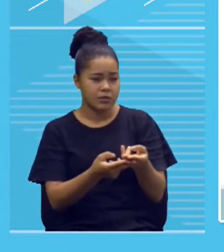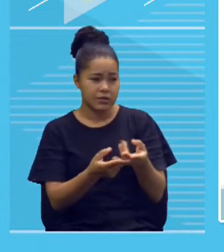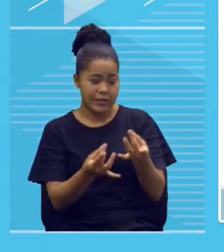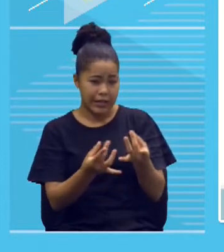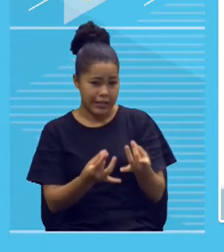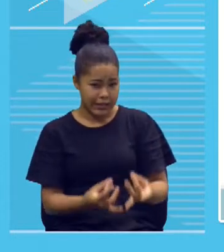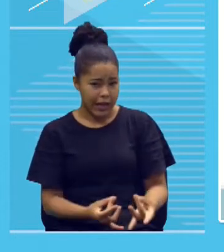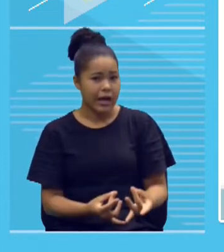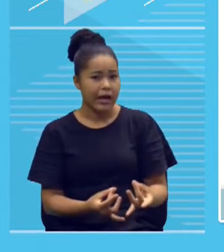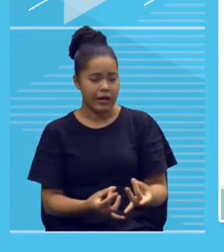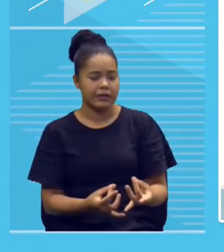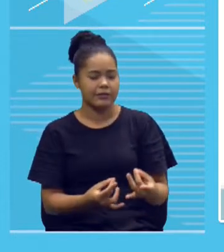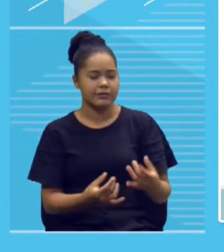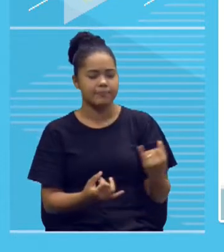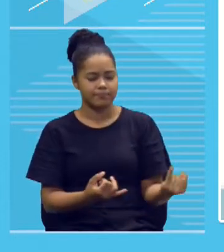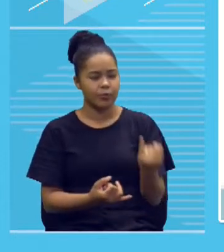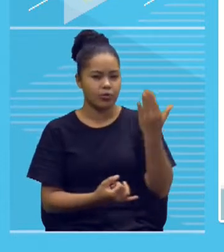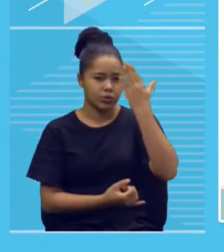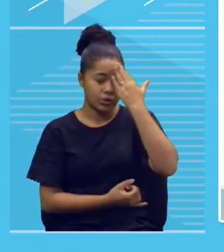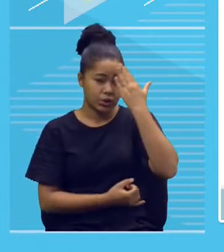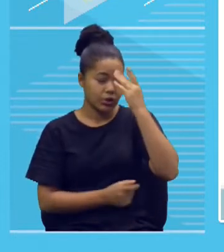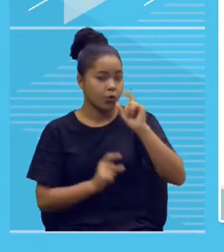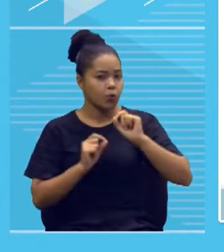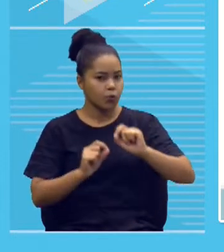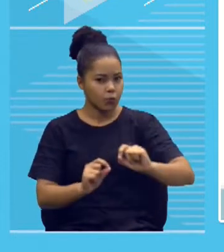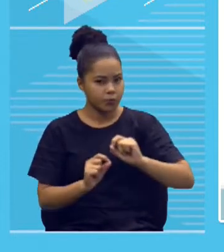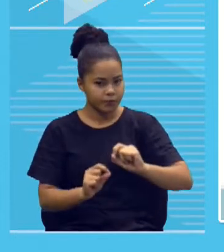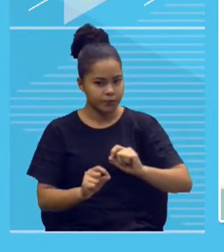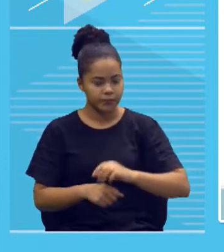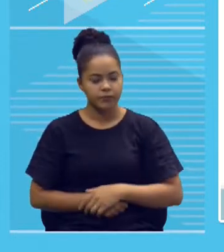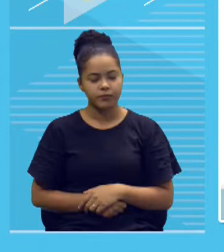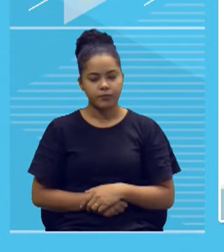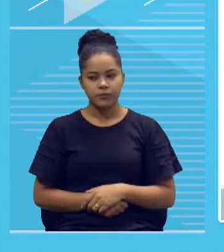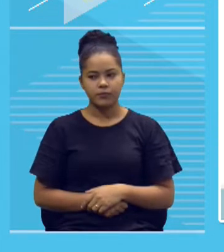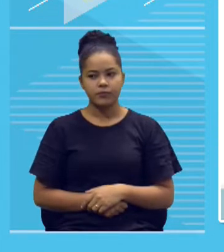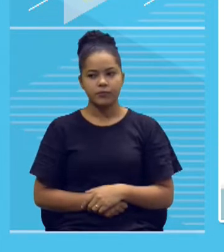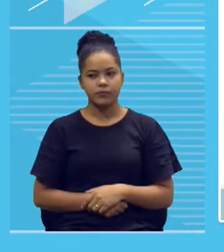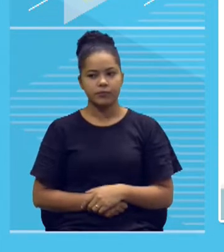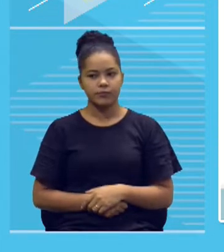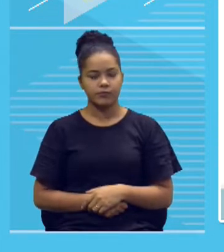primeiramente ter cuidado com essas duas unidades aqui ó